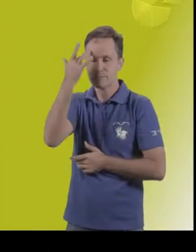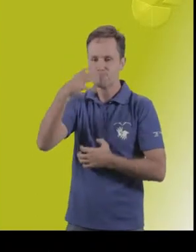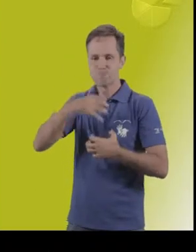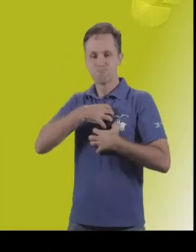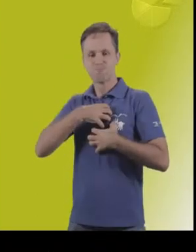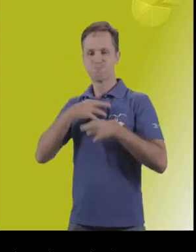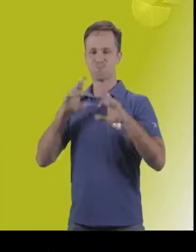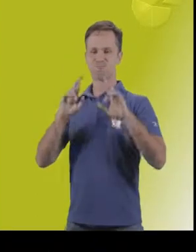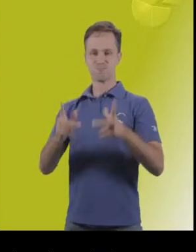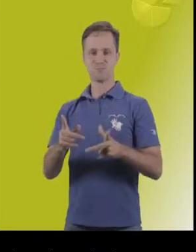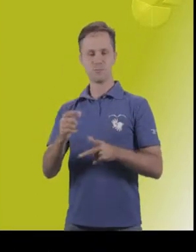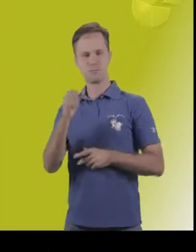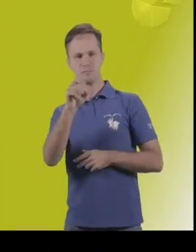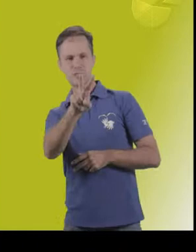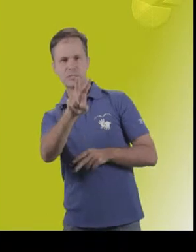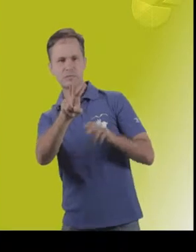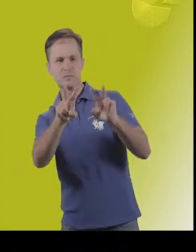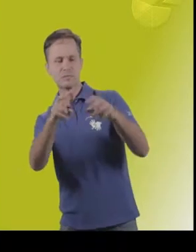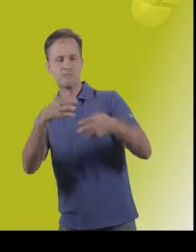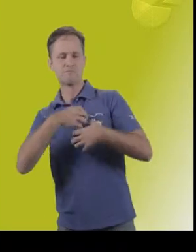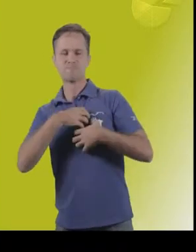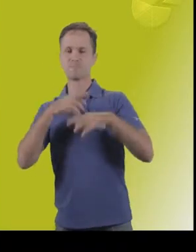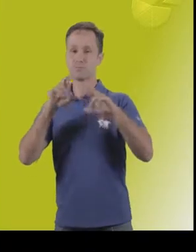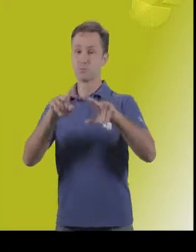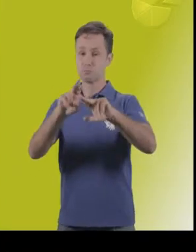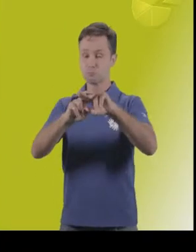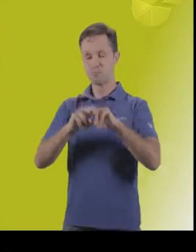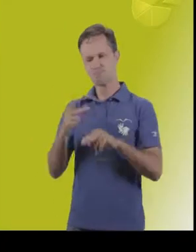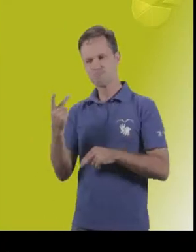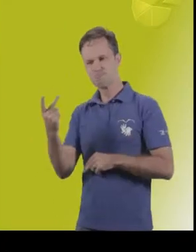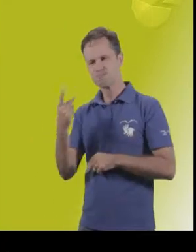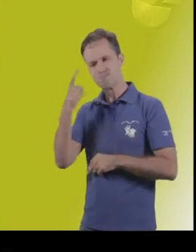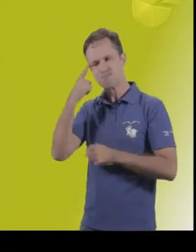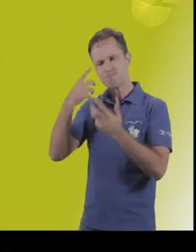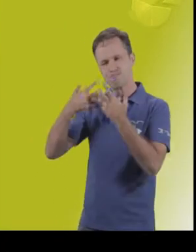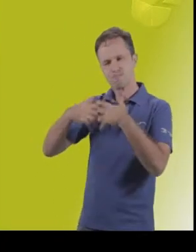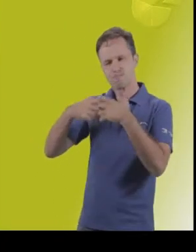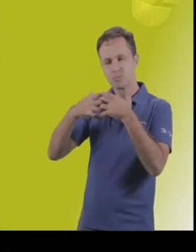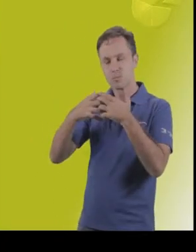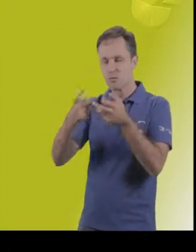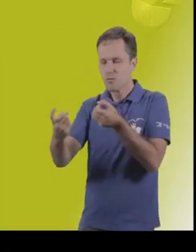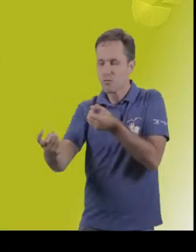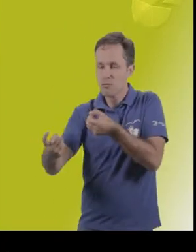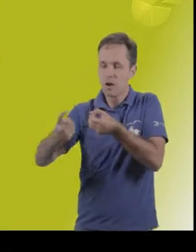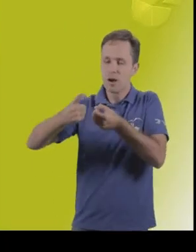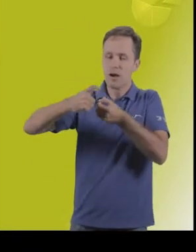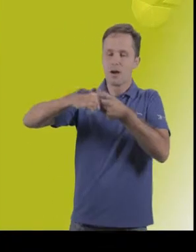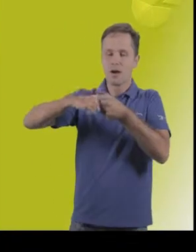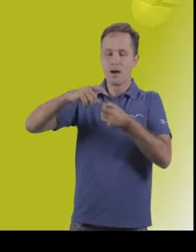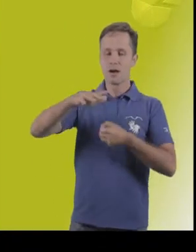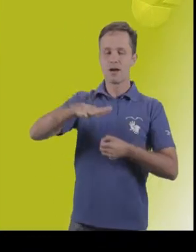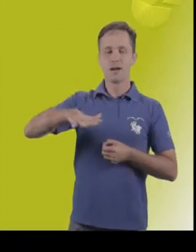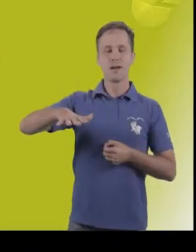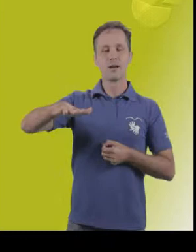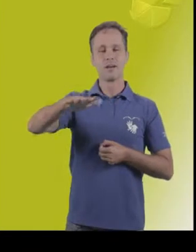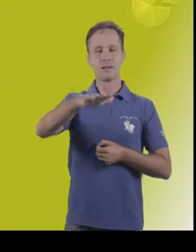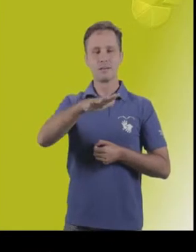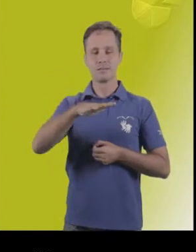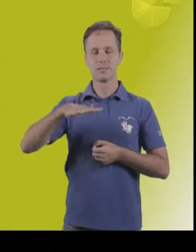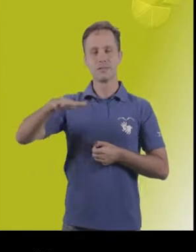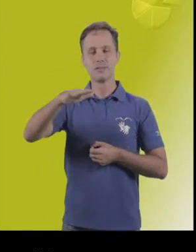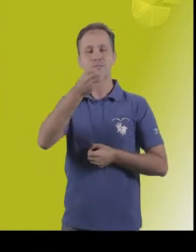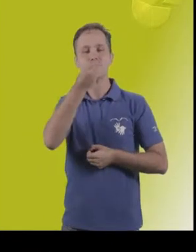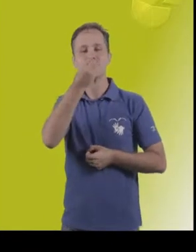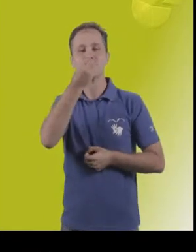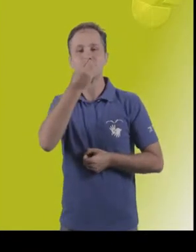é um pouco do que a gente pensou na área de produzir, assim. Essa forma de trazer de volta esse espaço ornamentado para a cidade, assim.